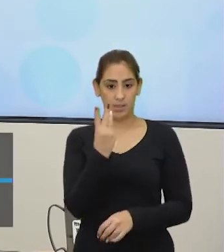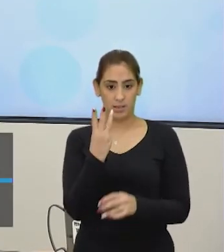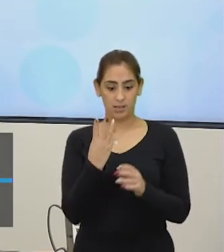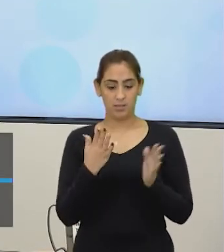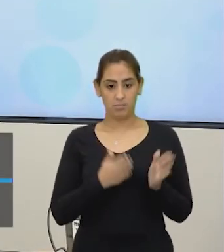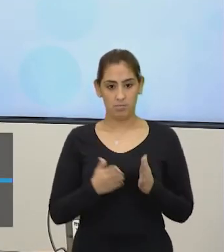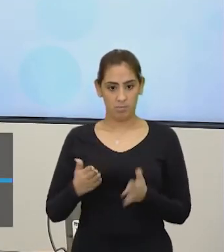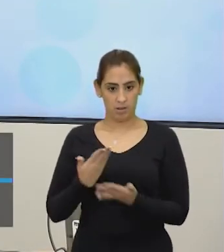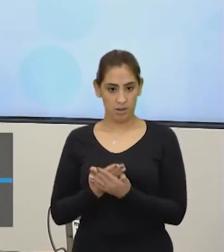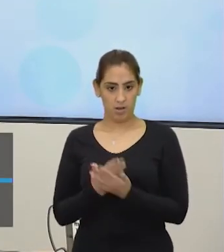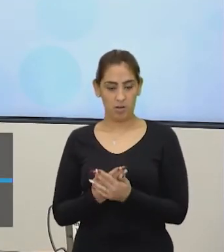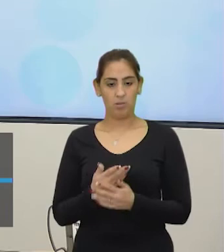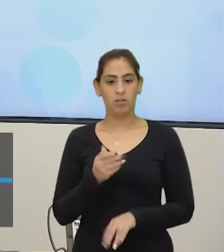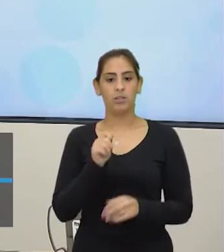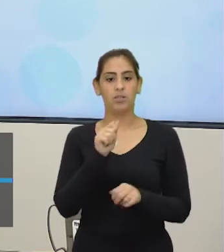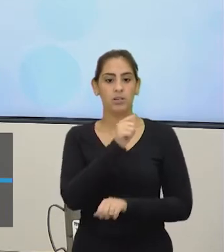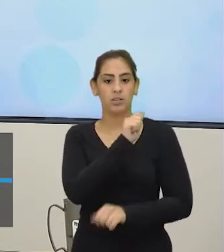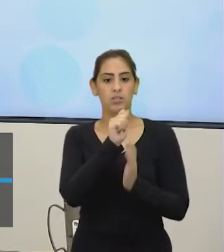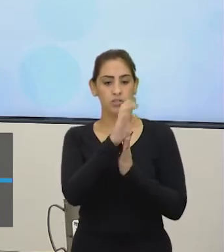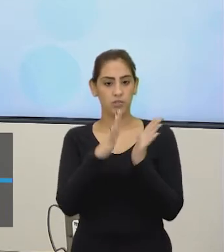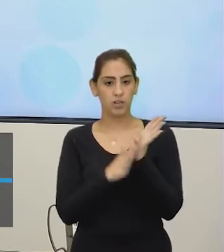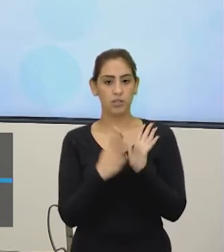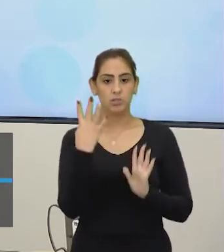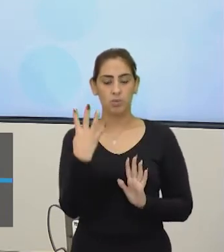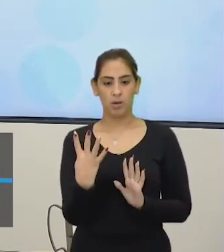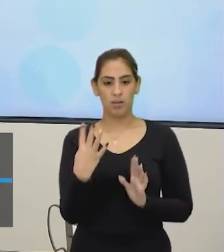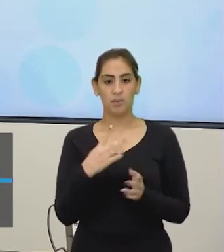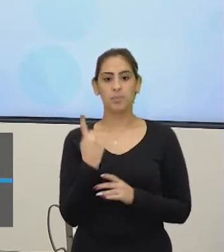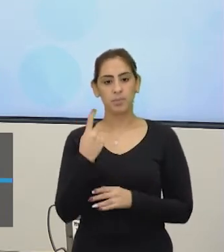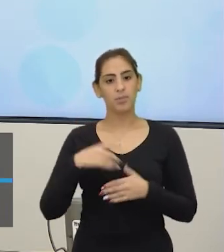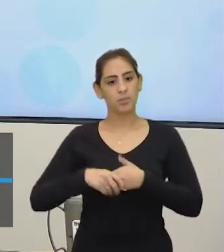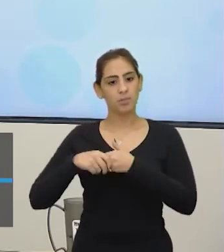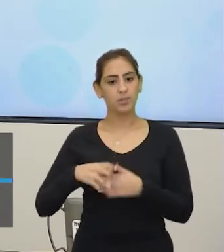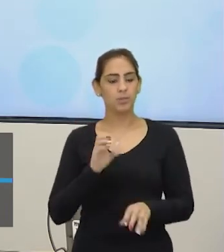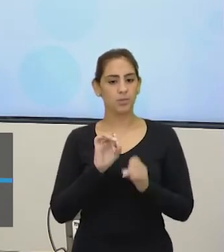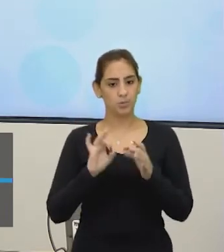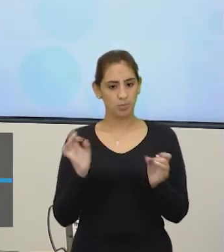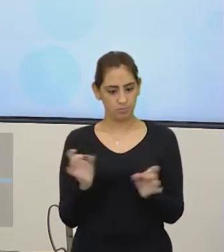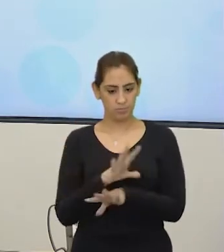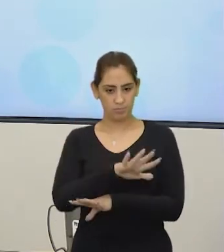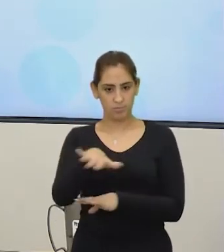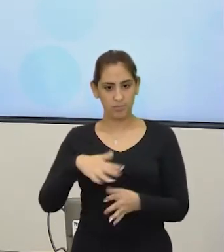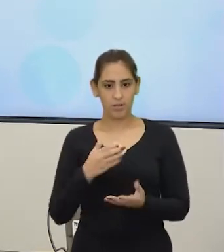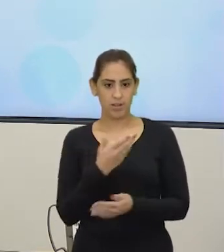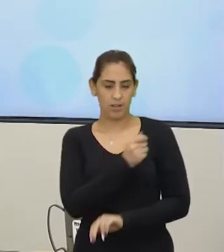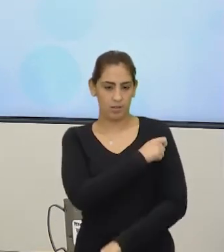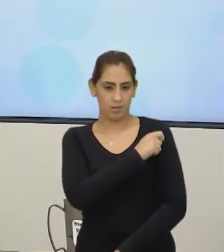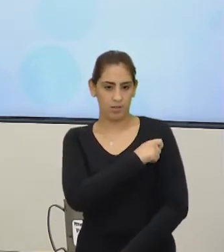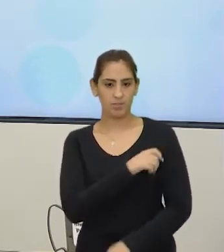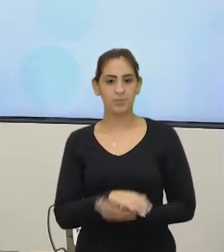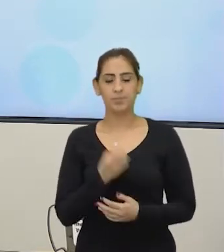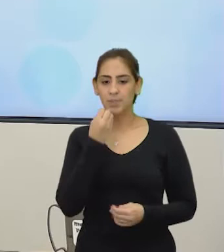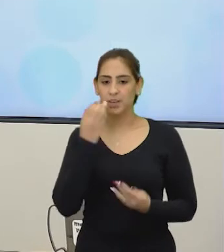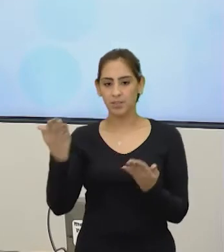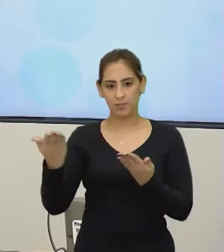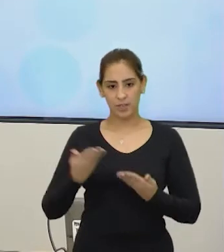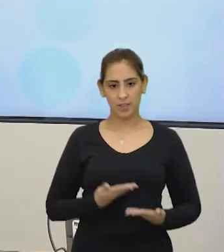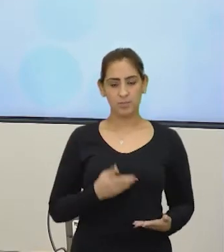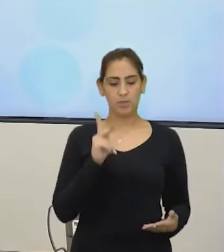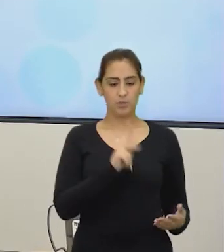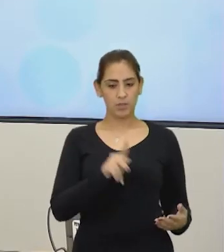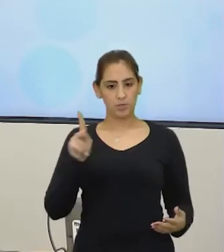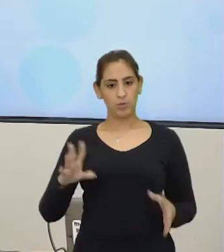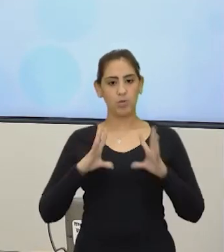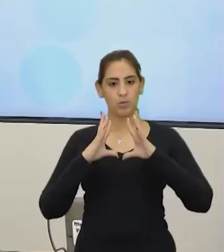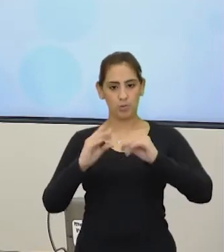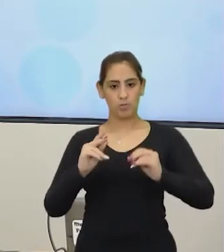de atividade 4, só para lembrar vocês, então... Primeiro vamos cumprimentar, né? Olá a todos, sejam bem-vindos à nossa aula de língua portuguesa, alunos, professores,